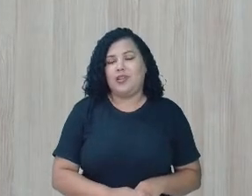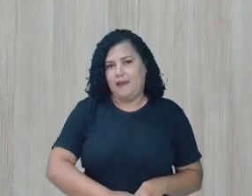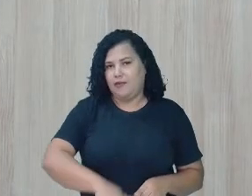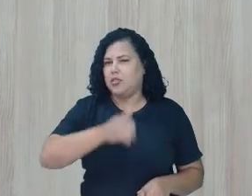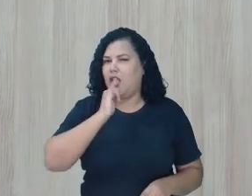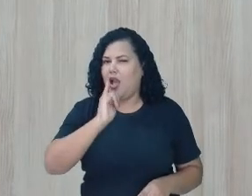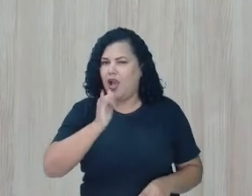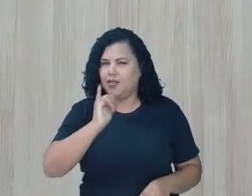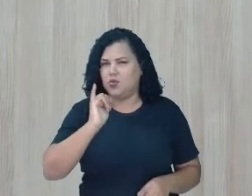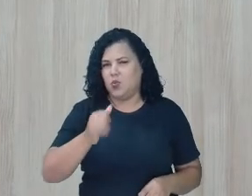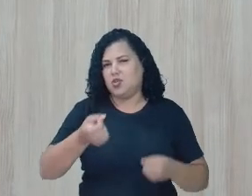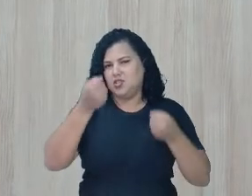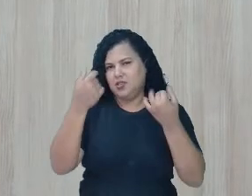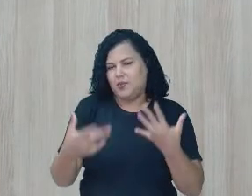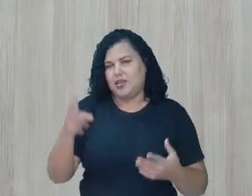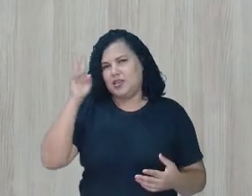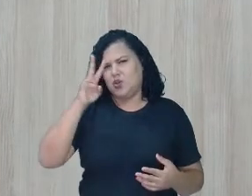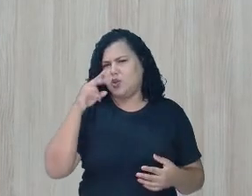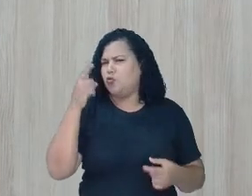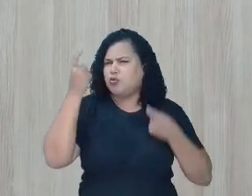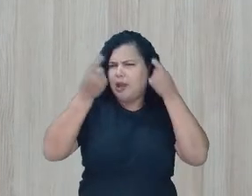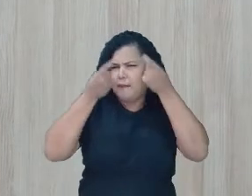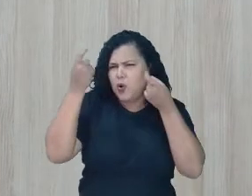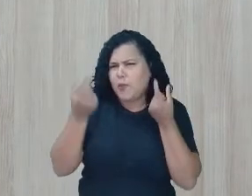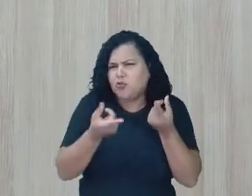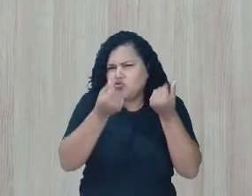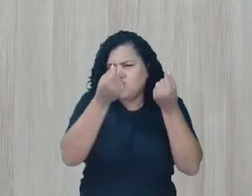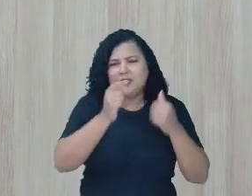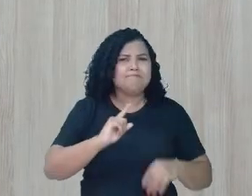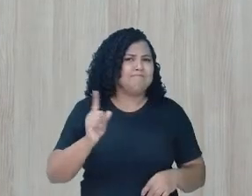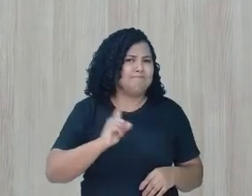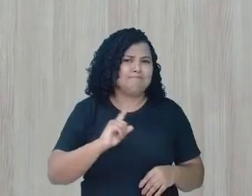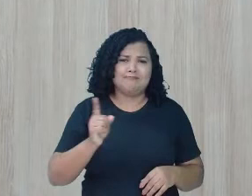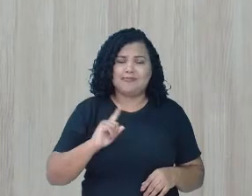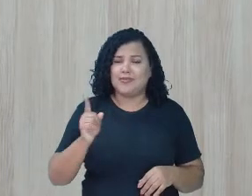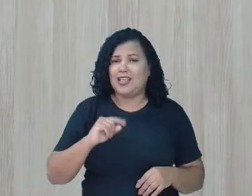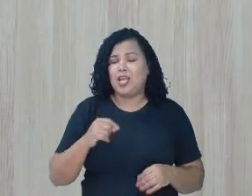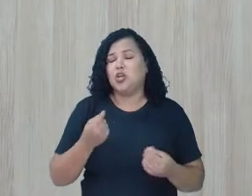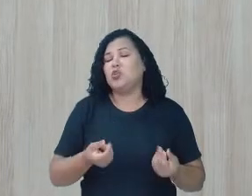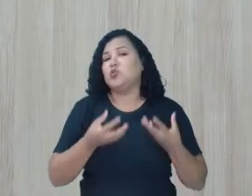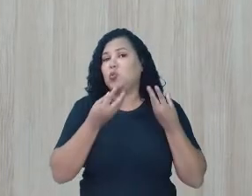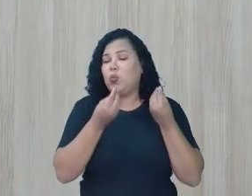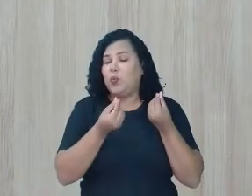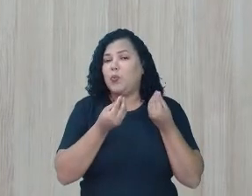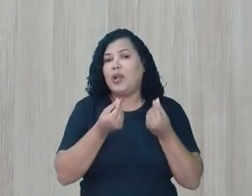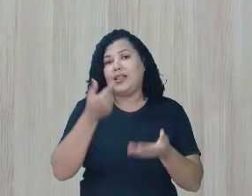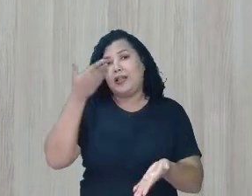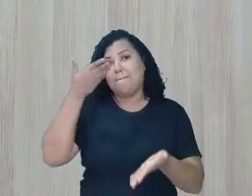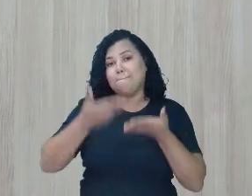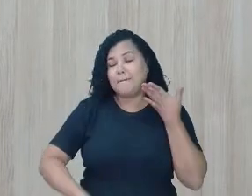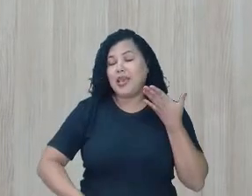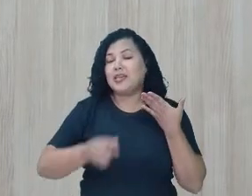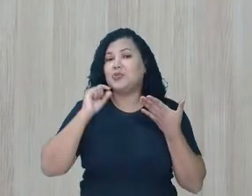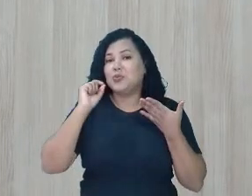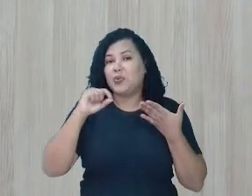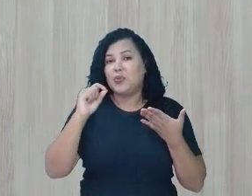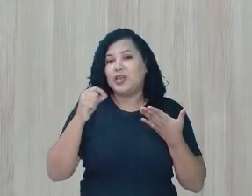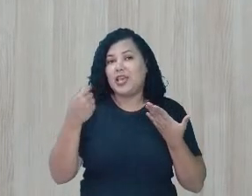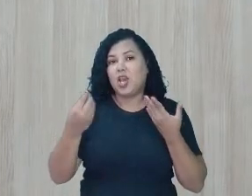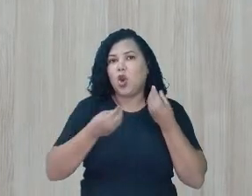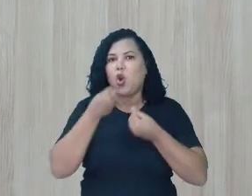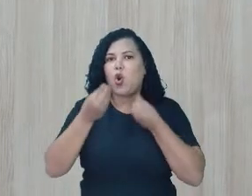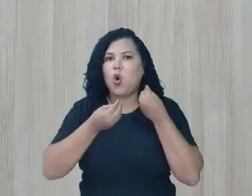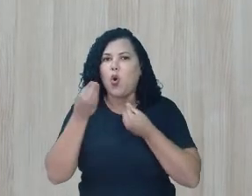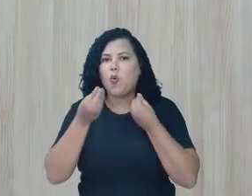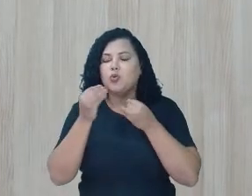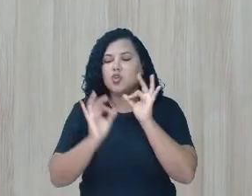que é aquele que está contando a história, não está preocupado com o valor econômico do celular, do bem que ele perdeu. Ele está preocupado em como